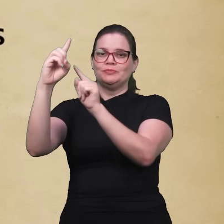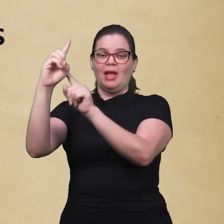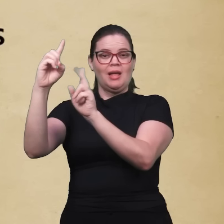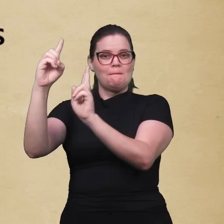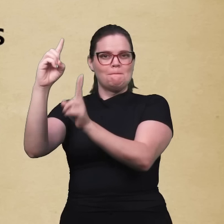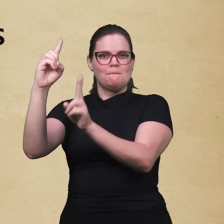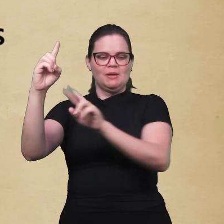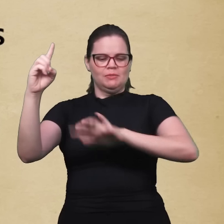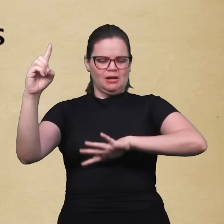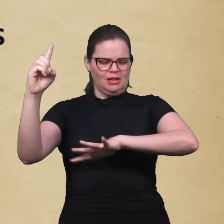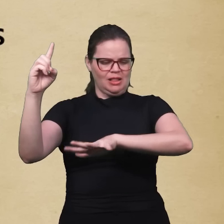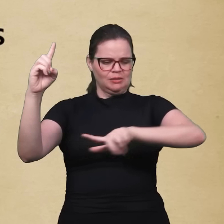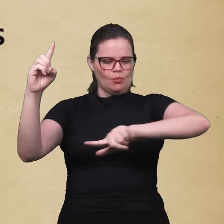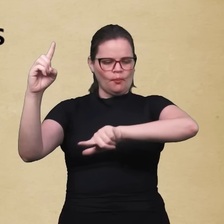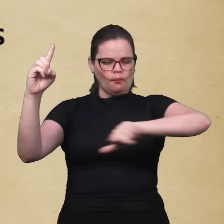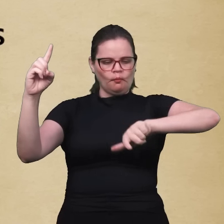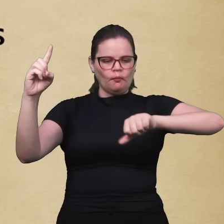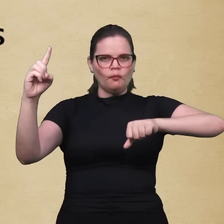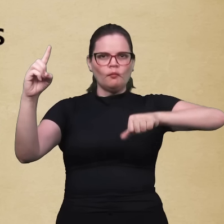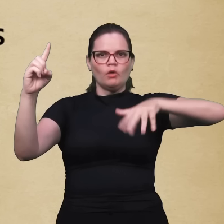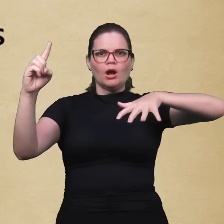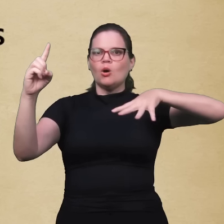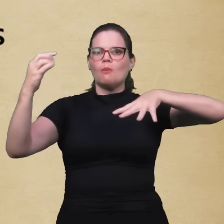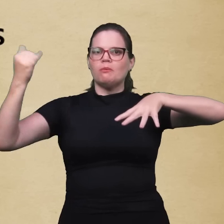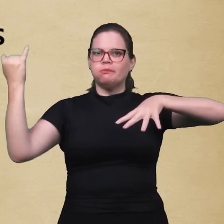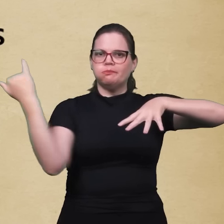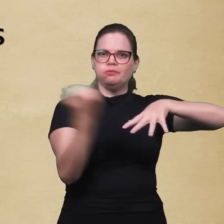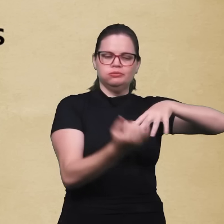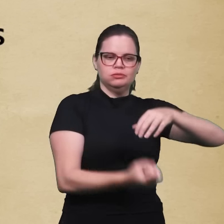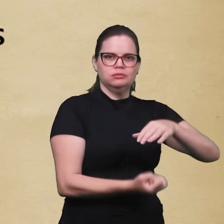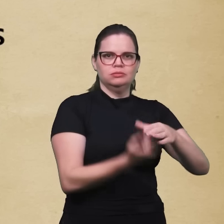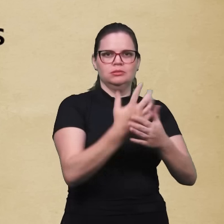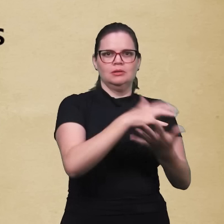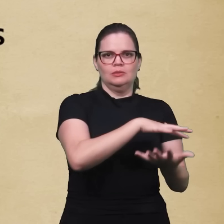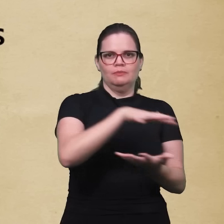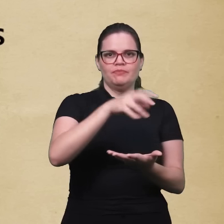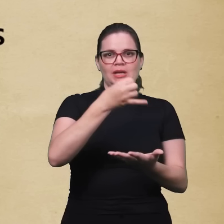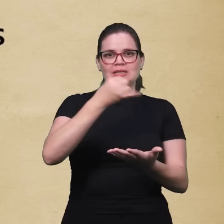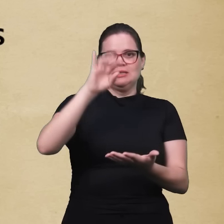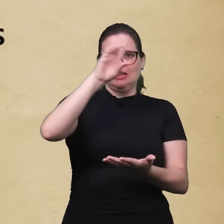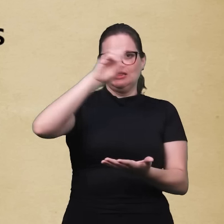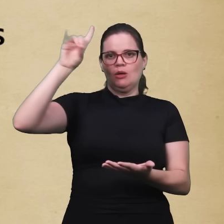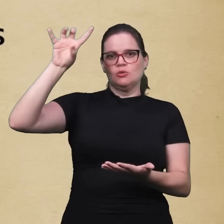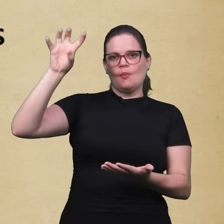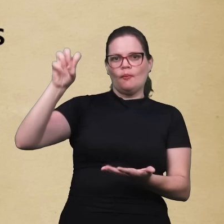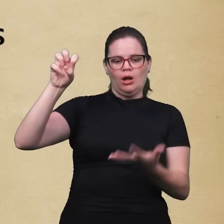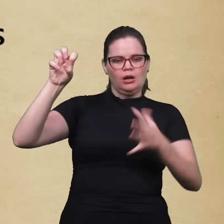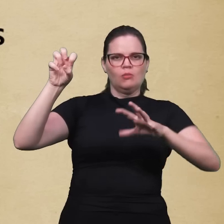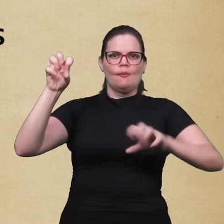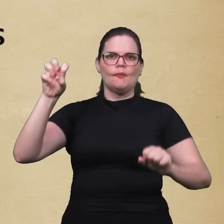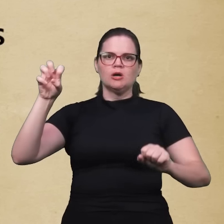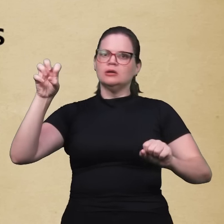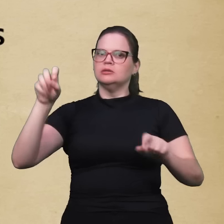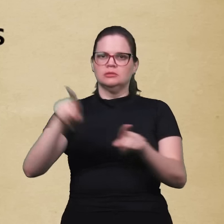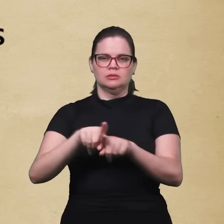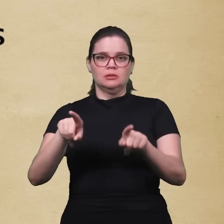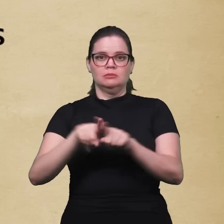coisas foram feitas por ele, e sem ele nada do que foi feito se fez.